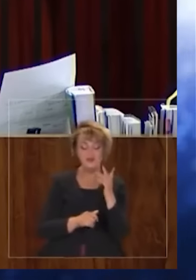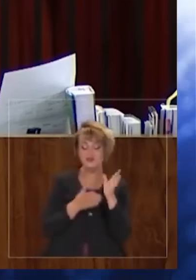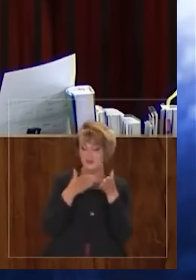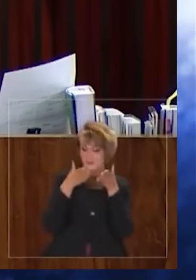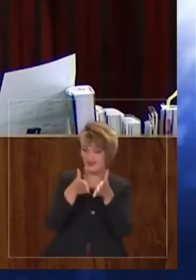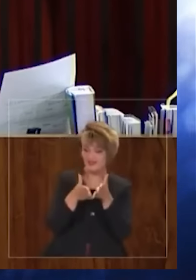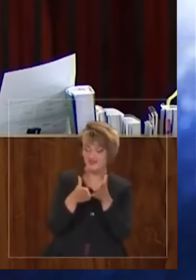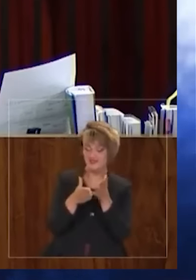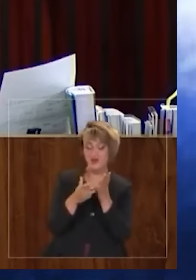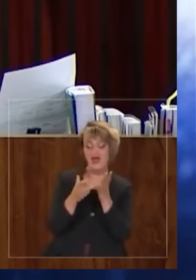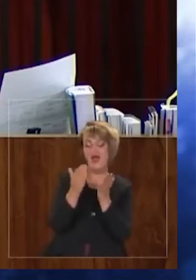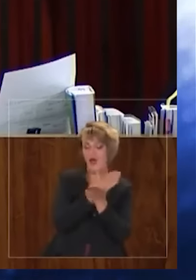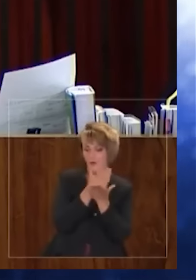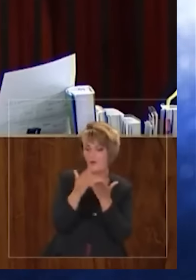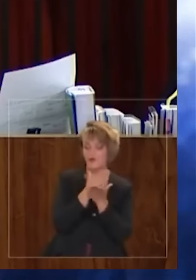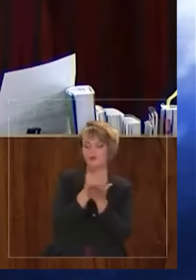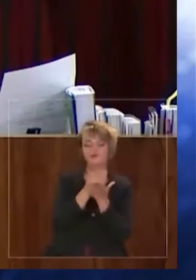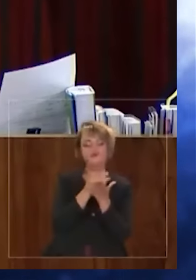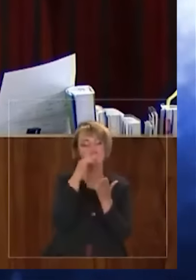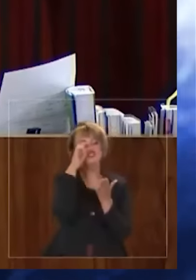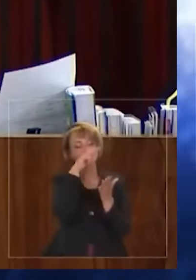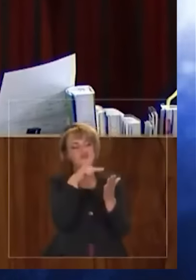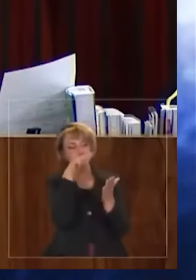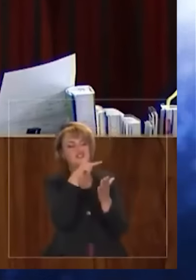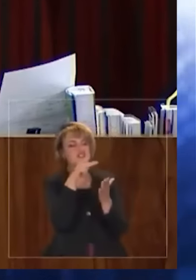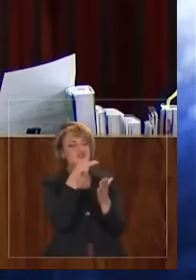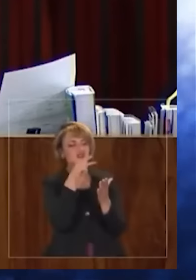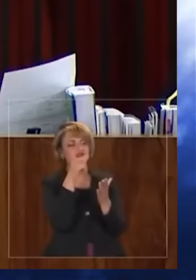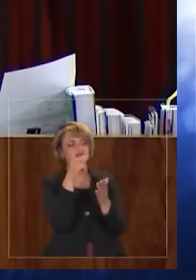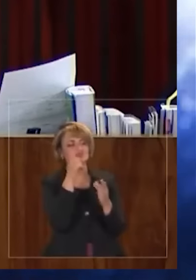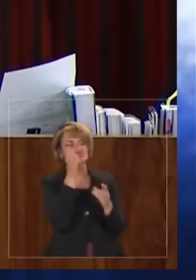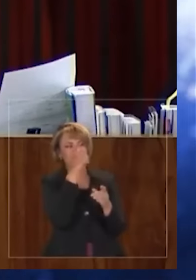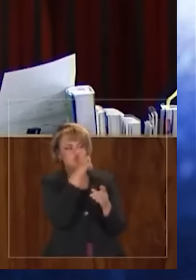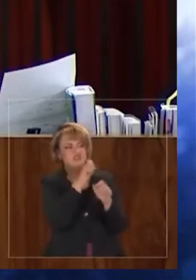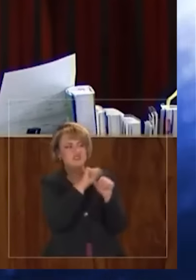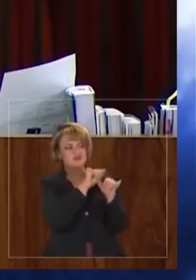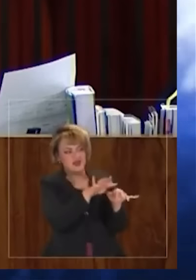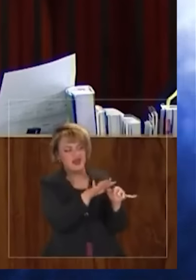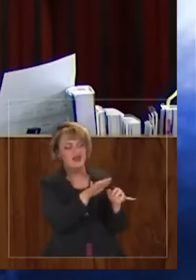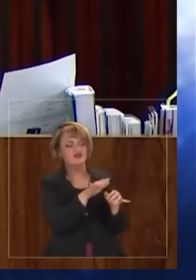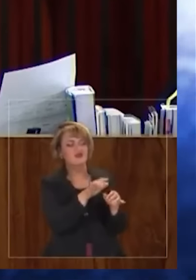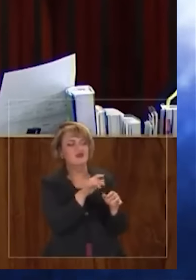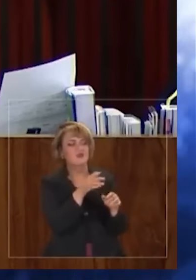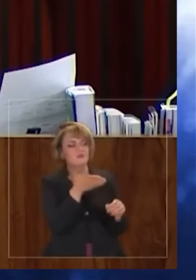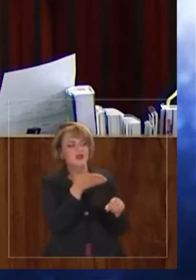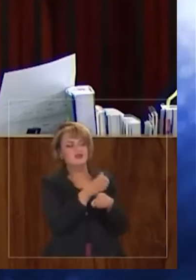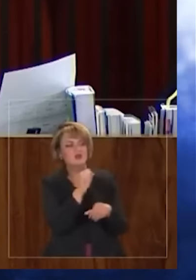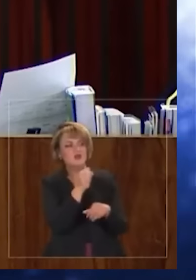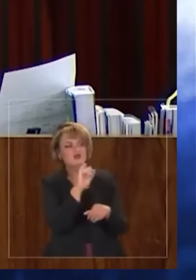nos inquéritos dos atos antidemocráticos e das fake News exatamente por fazerem